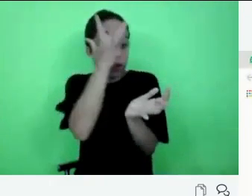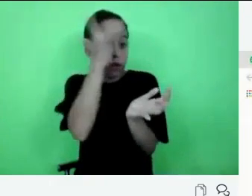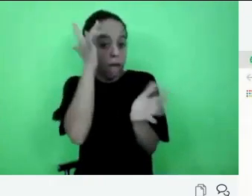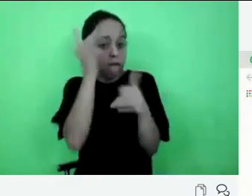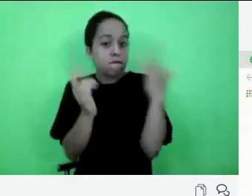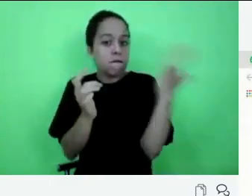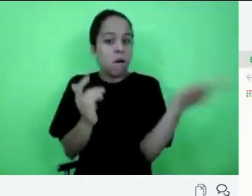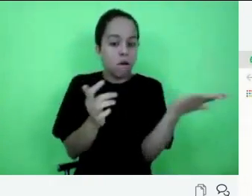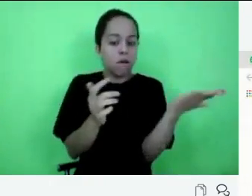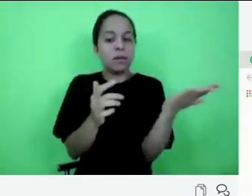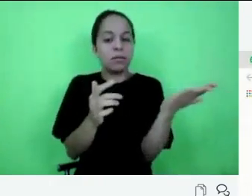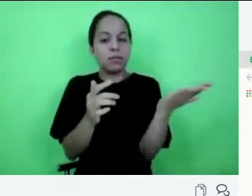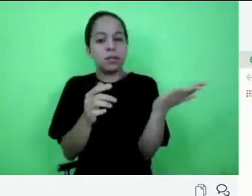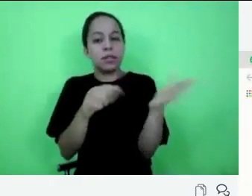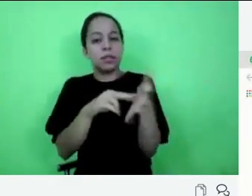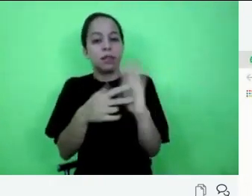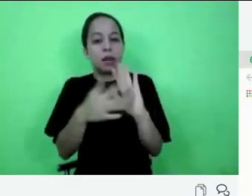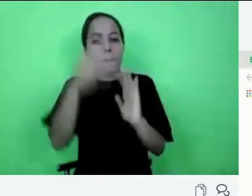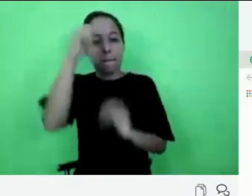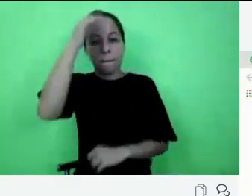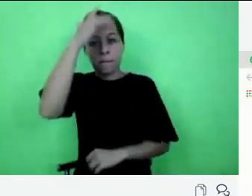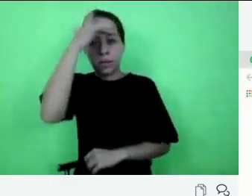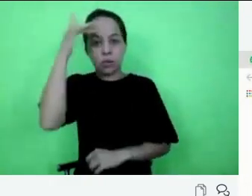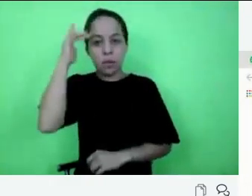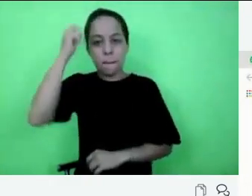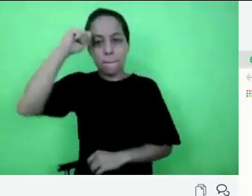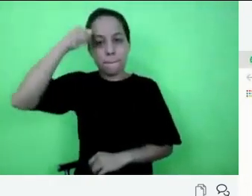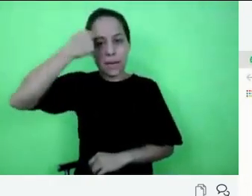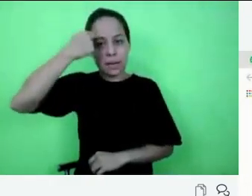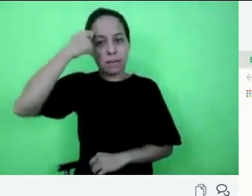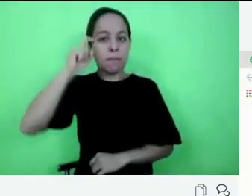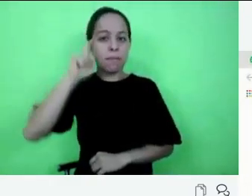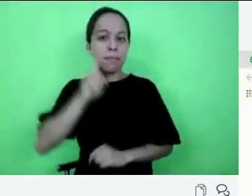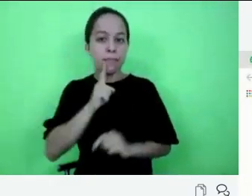vagas para pretos, pardos e indígenas.